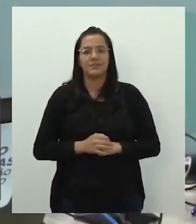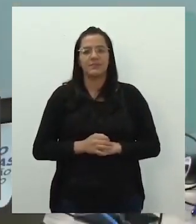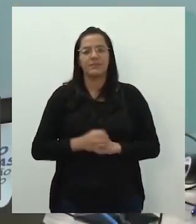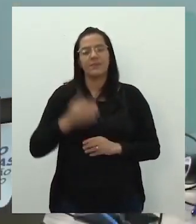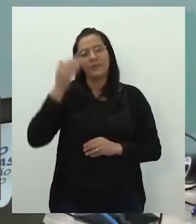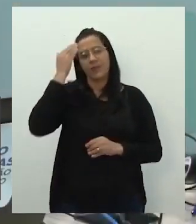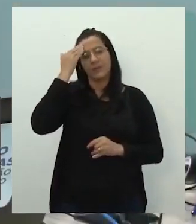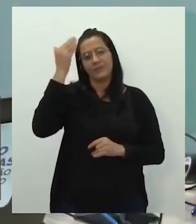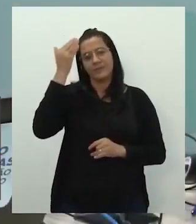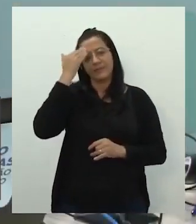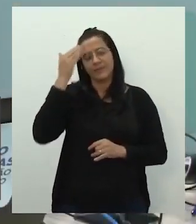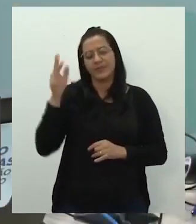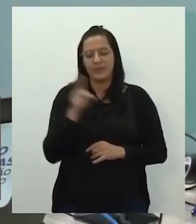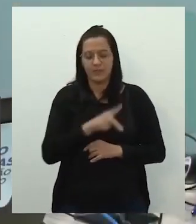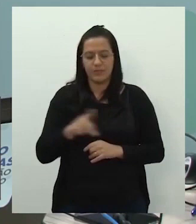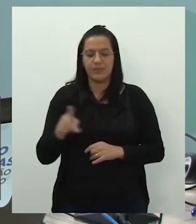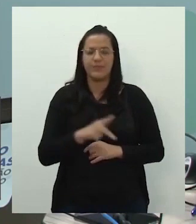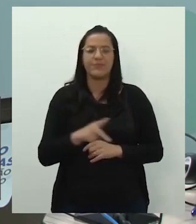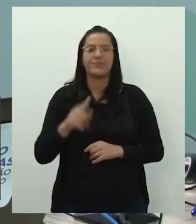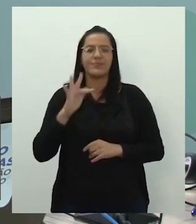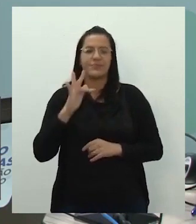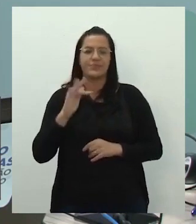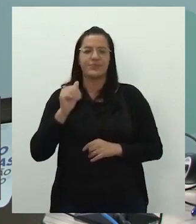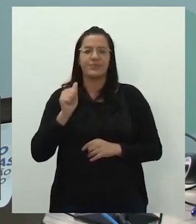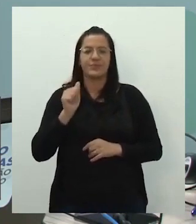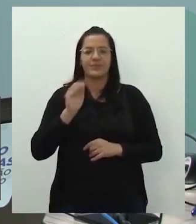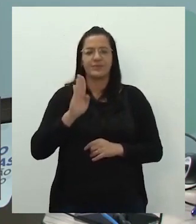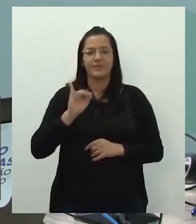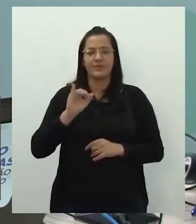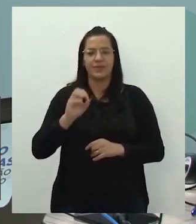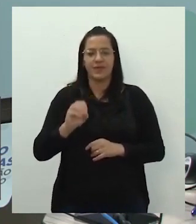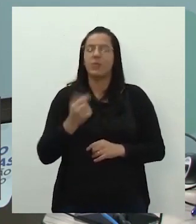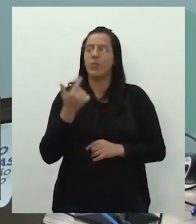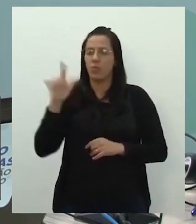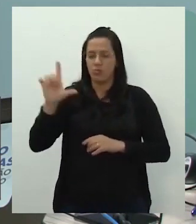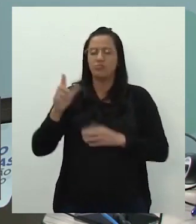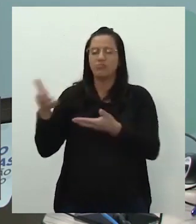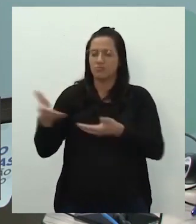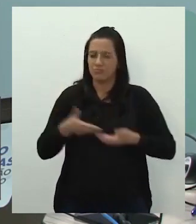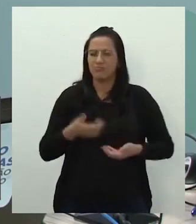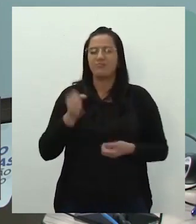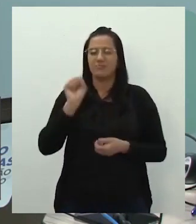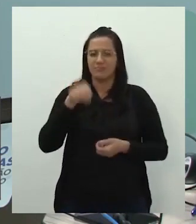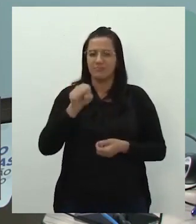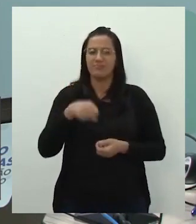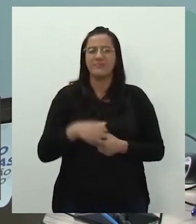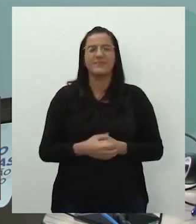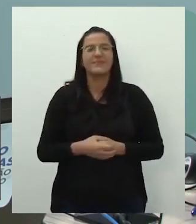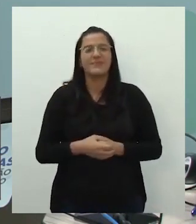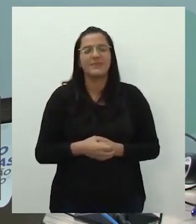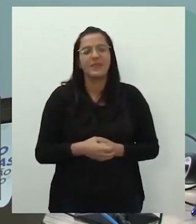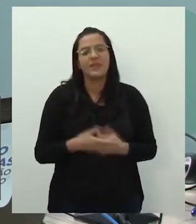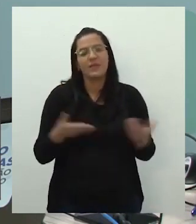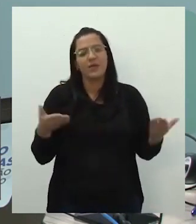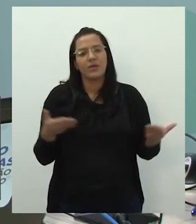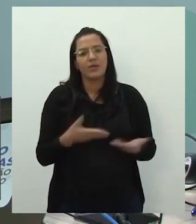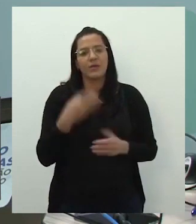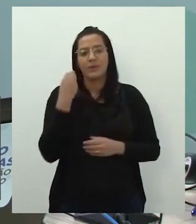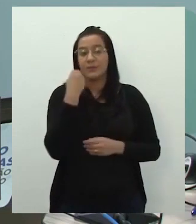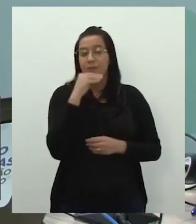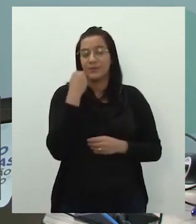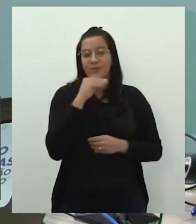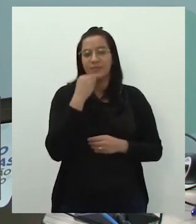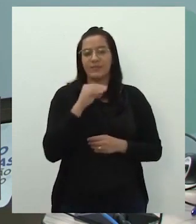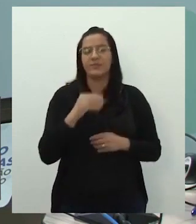Obrigada, professor Fábio. Terá outros convites, sim. E aproveitando esse